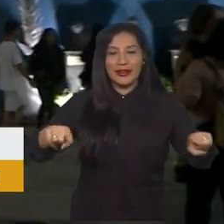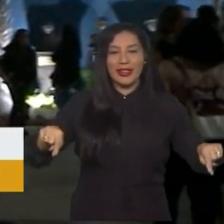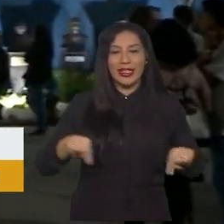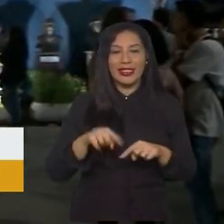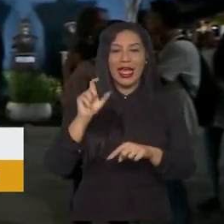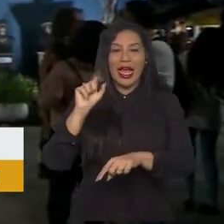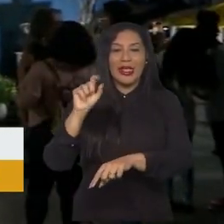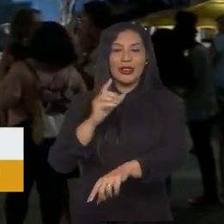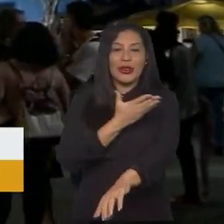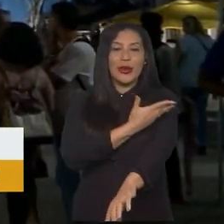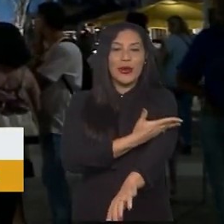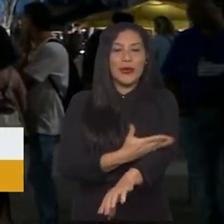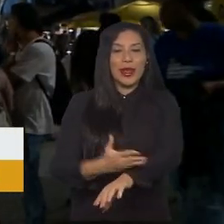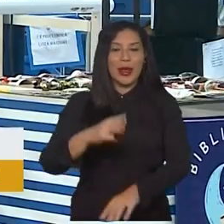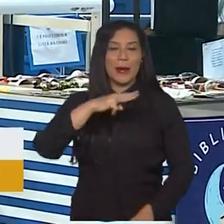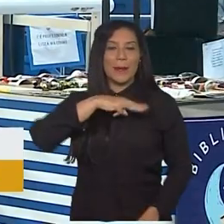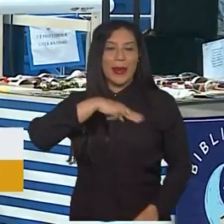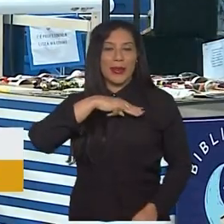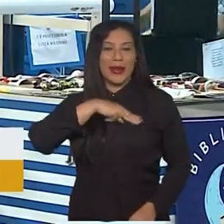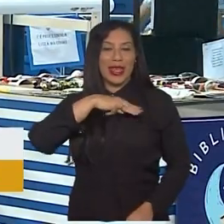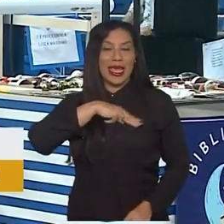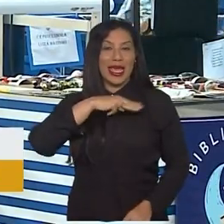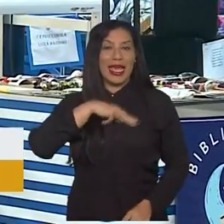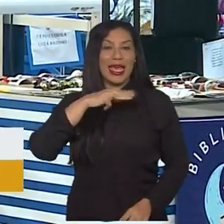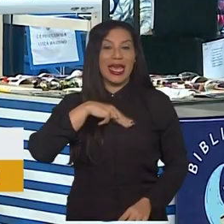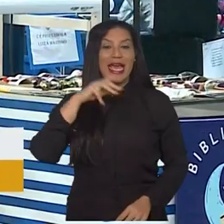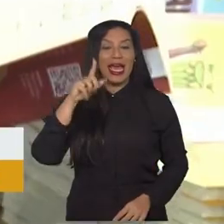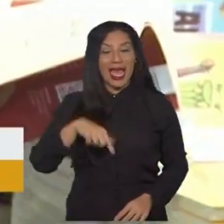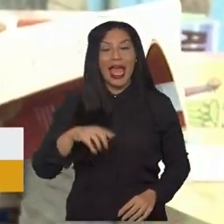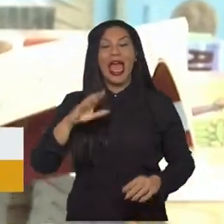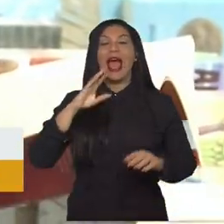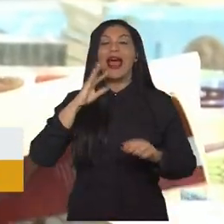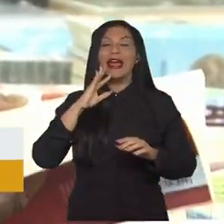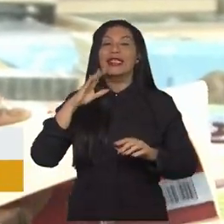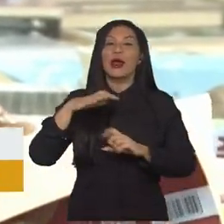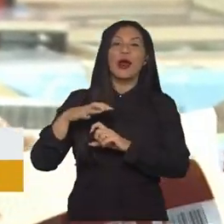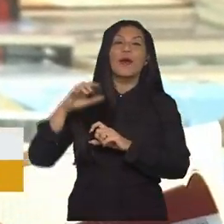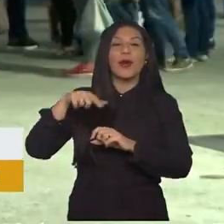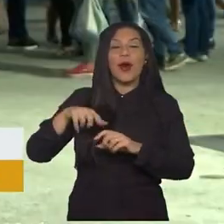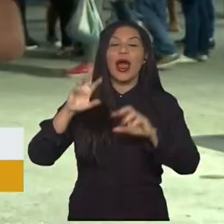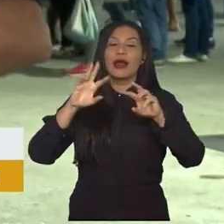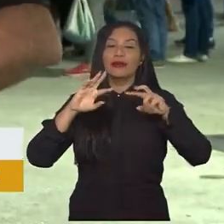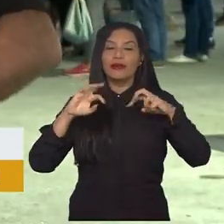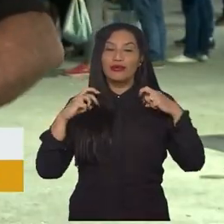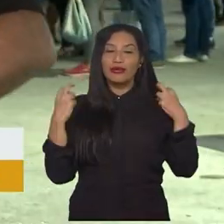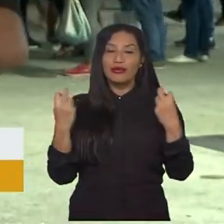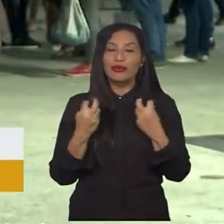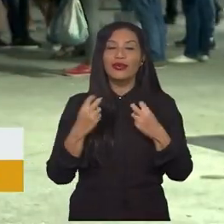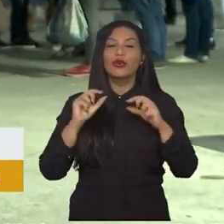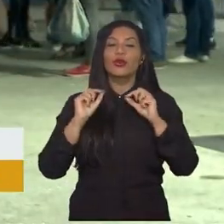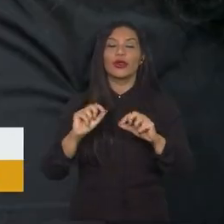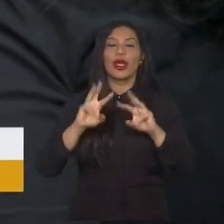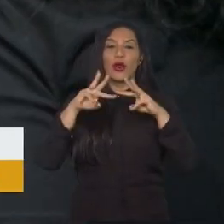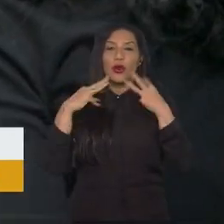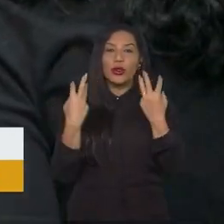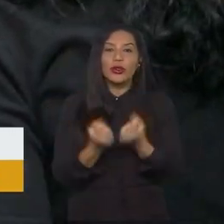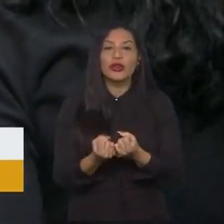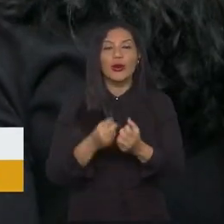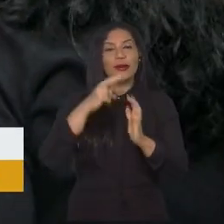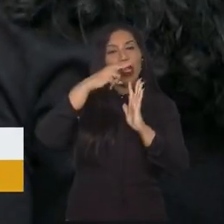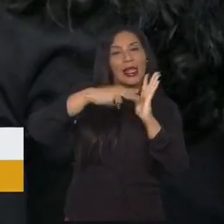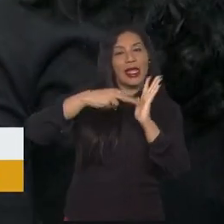de Oswaldo Cruz e Madureira. É a Fli Portela. A iniciativa atraiu muitas pessoas,